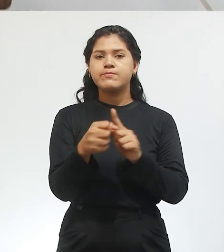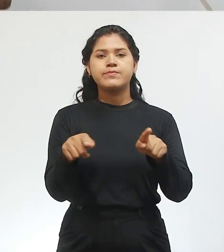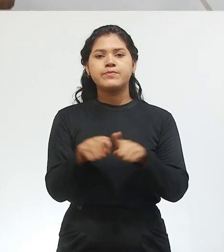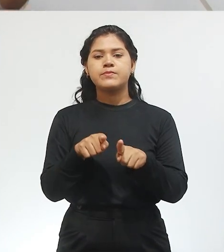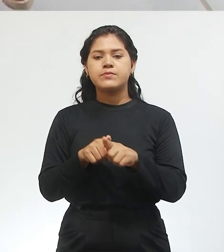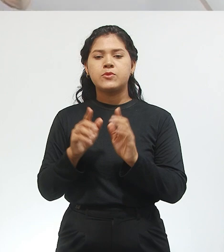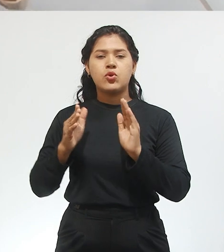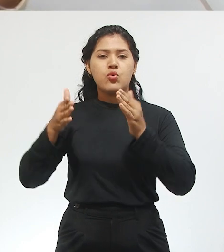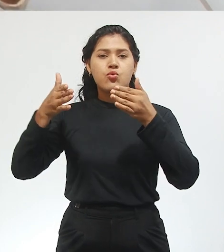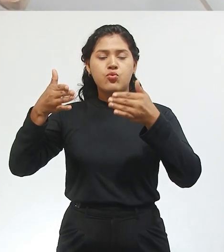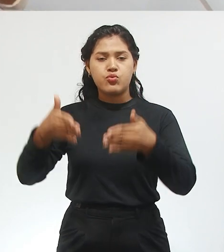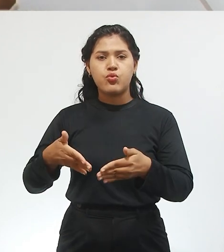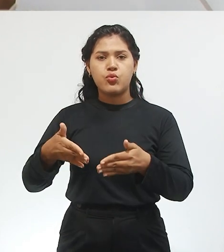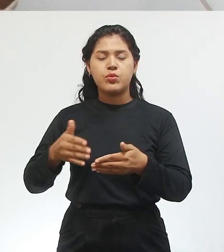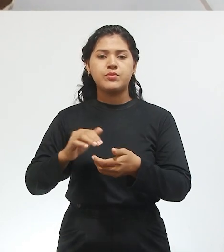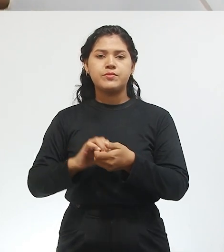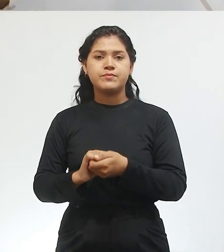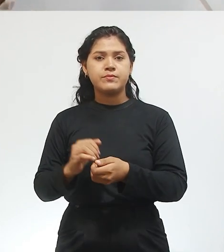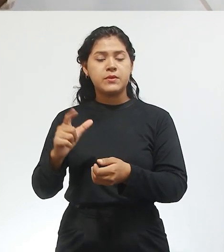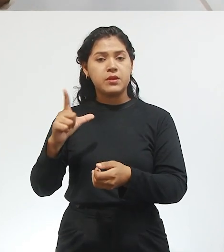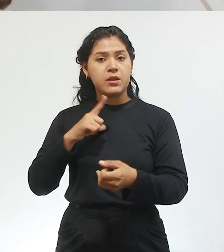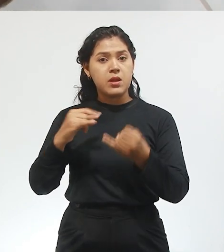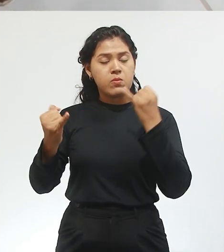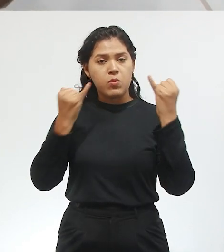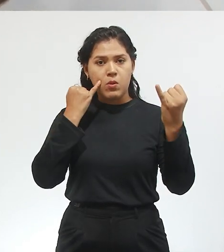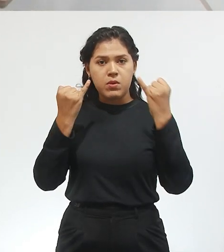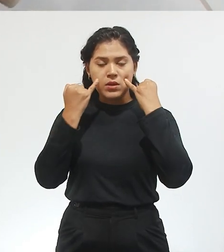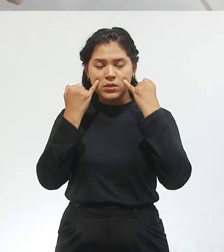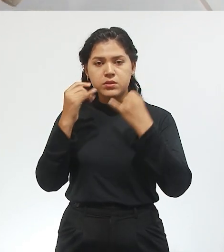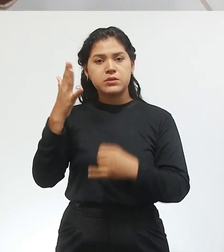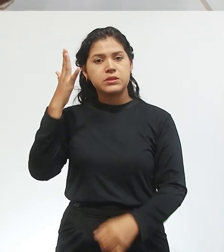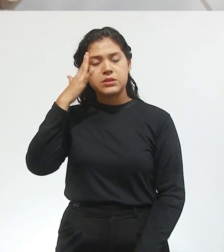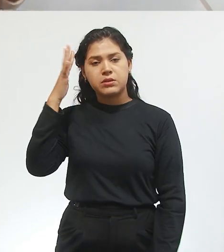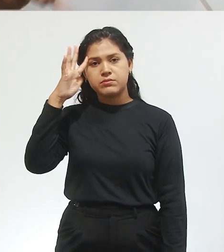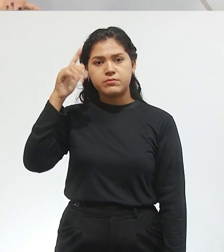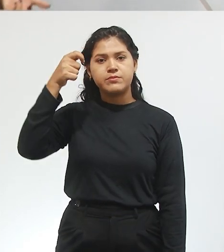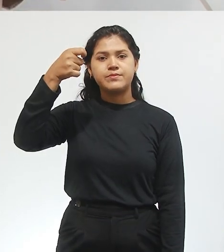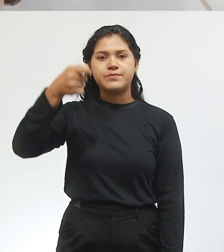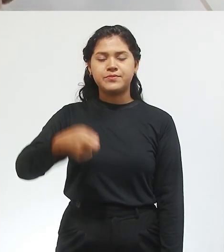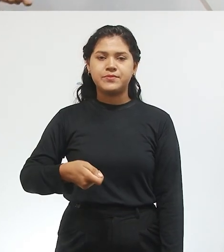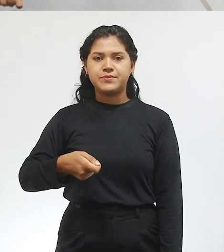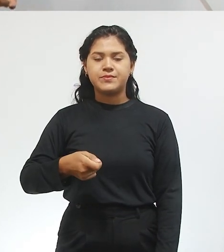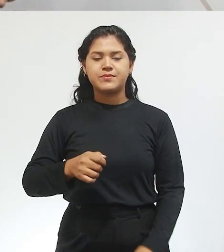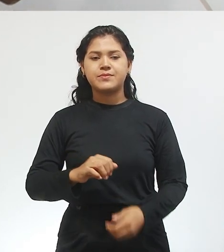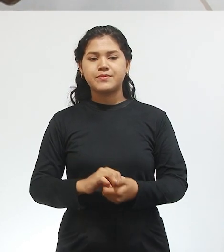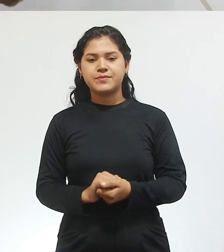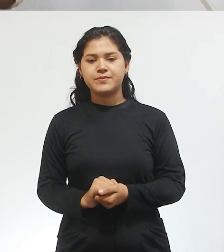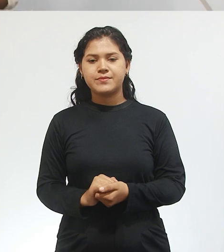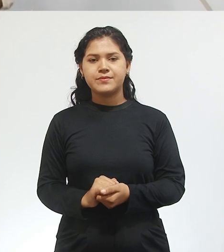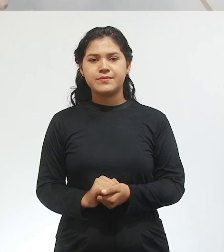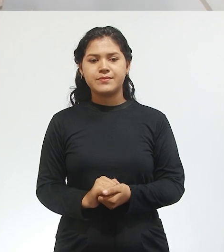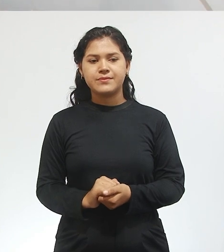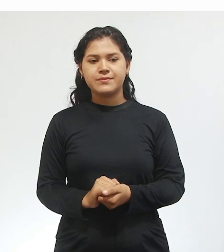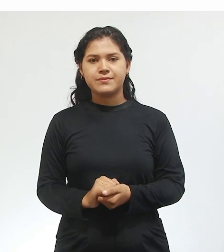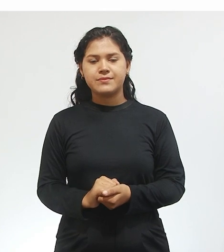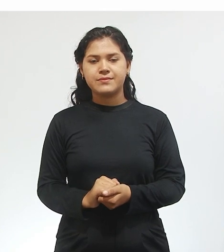que é o quê? Fornecer informações aos usuários para a tomada de decisão. Vamos voltar para o slide aqui.